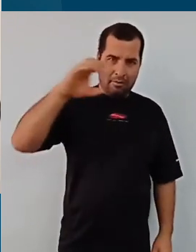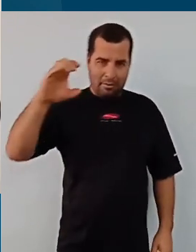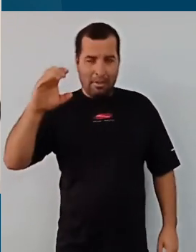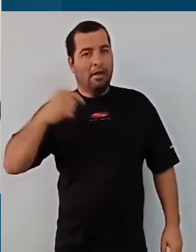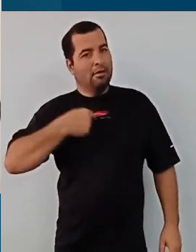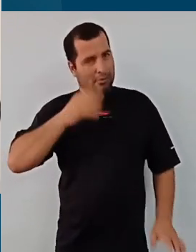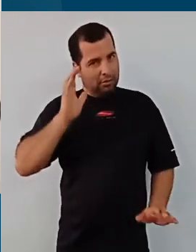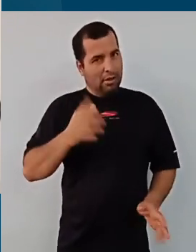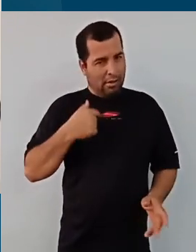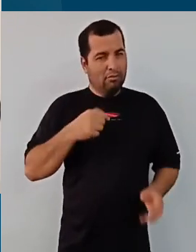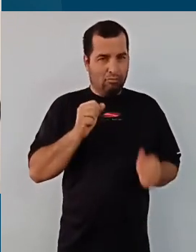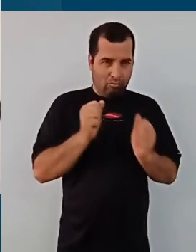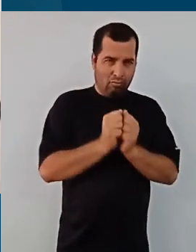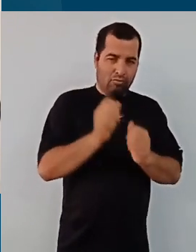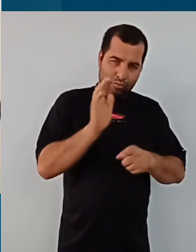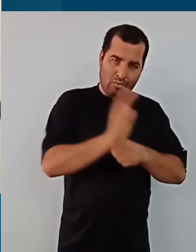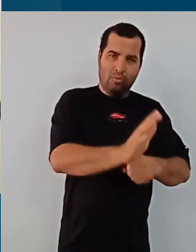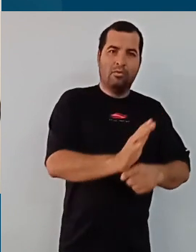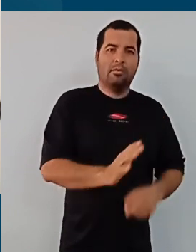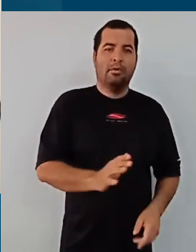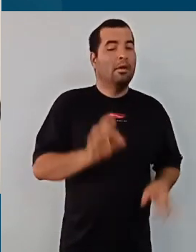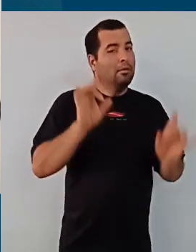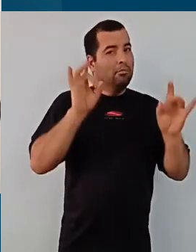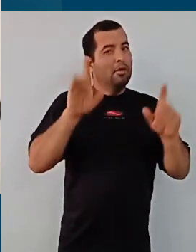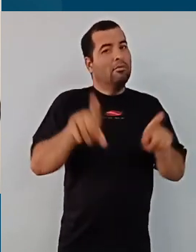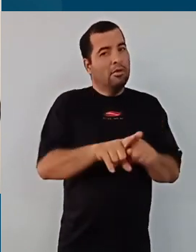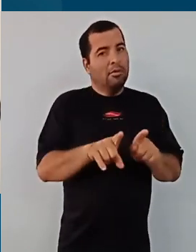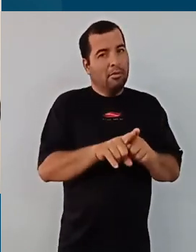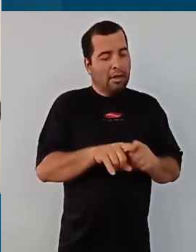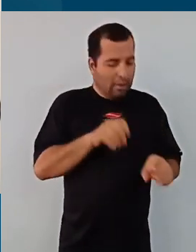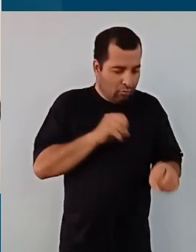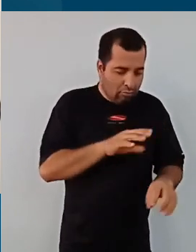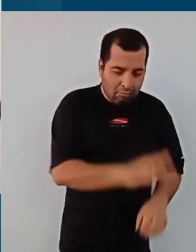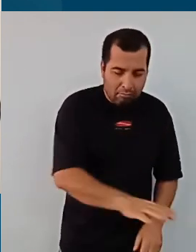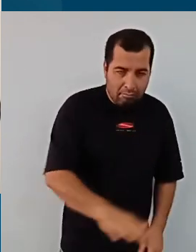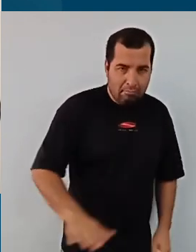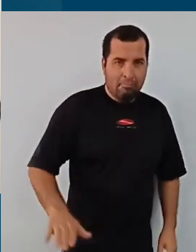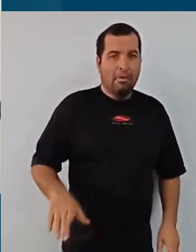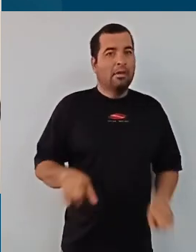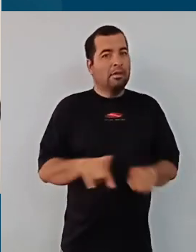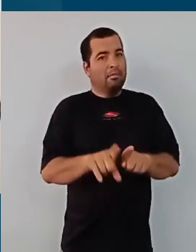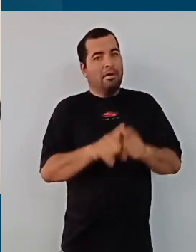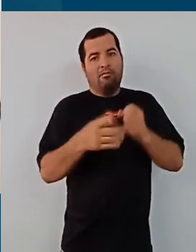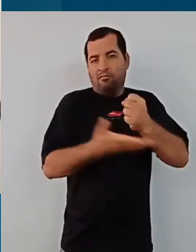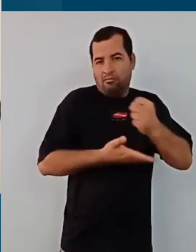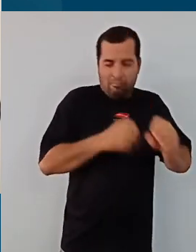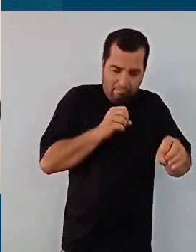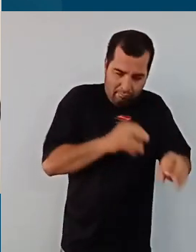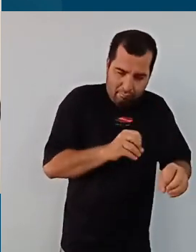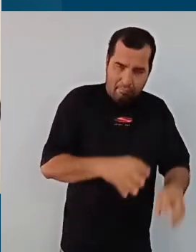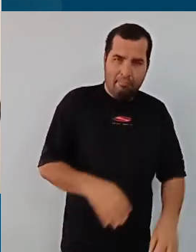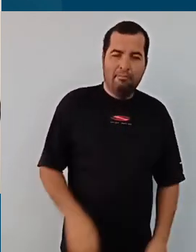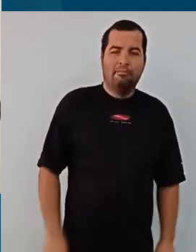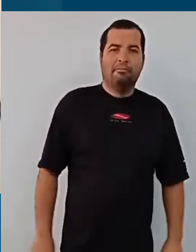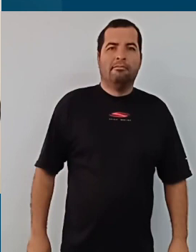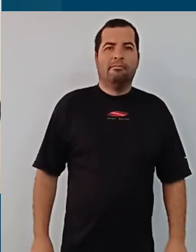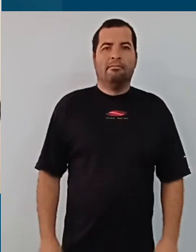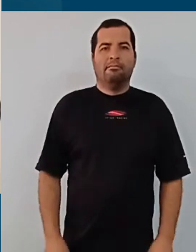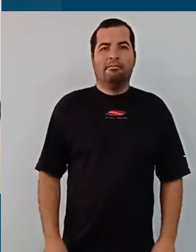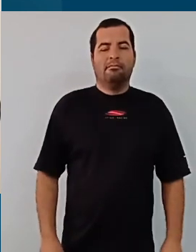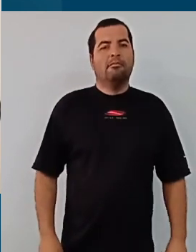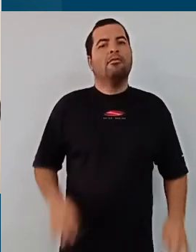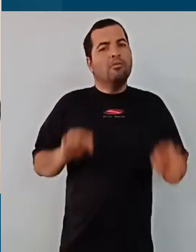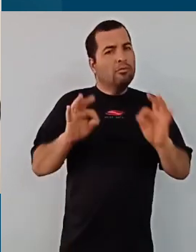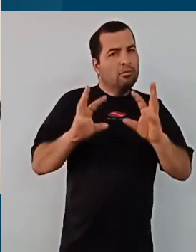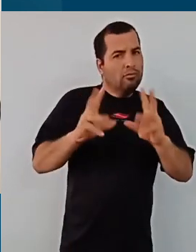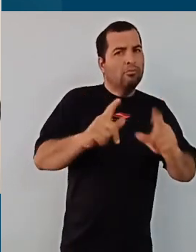Curricular, especialmente na educação infantil e no ensino fundamental. E, como qualquer